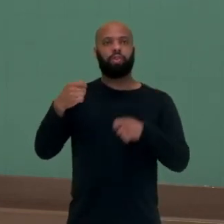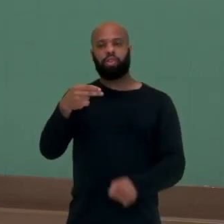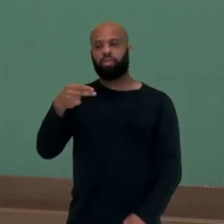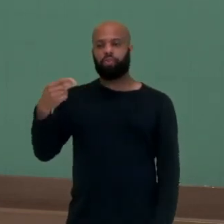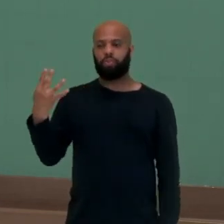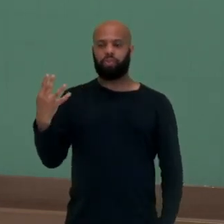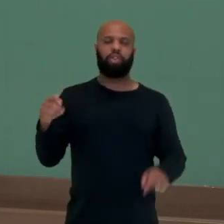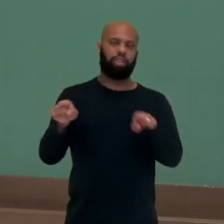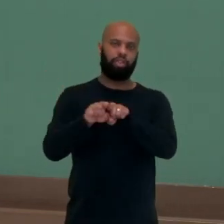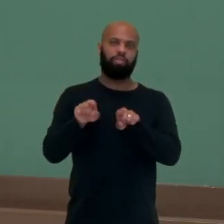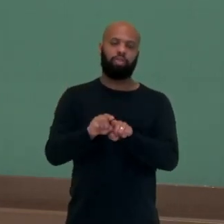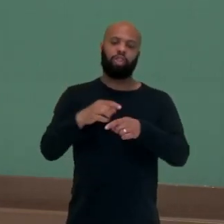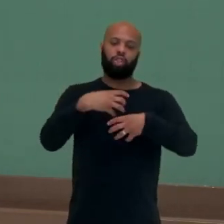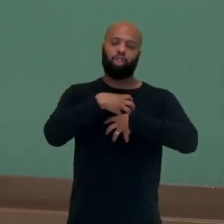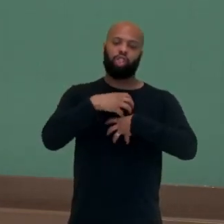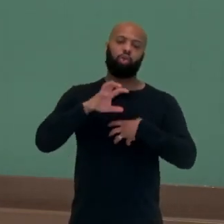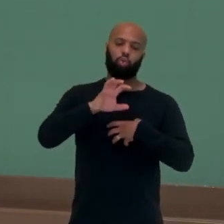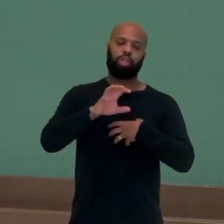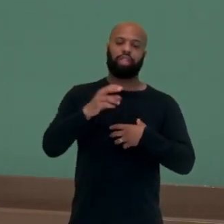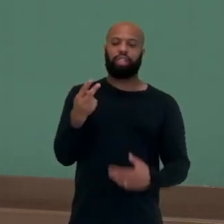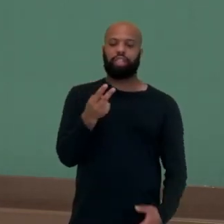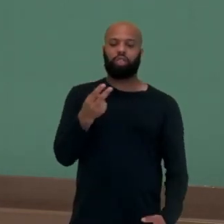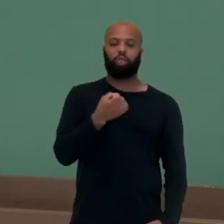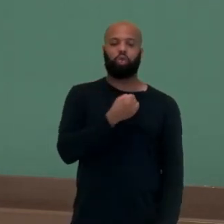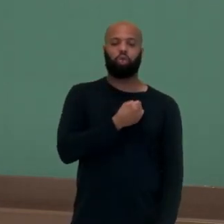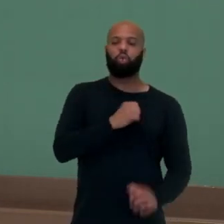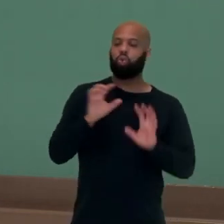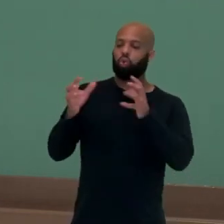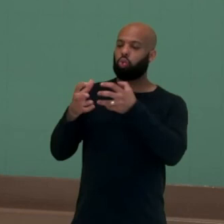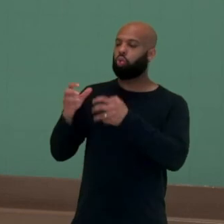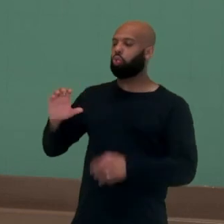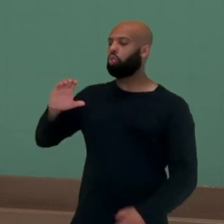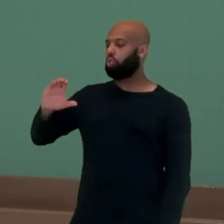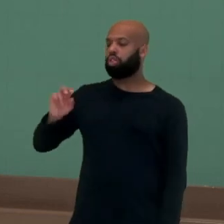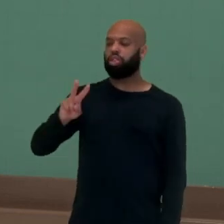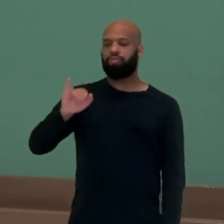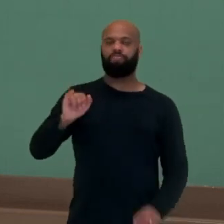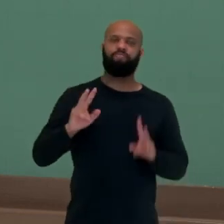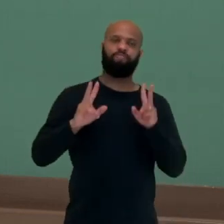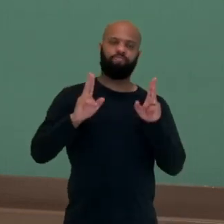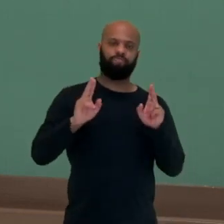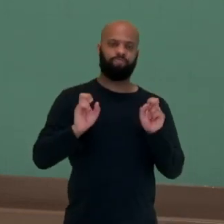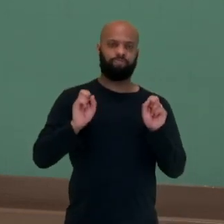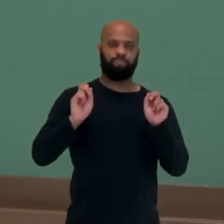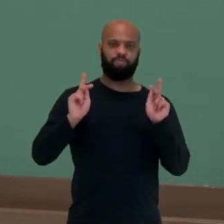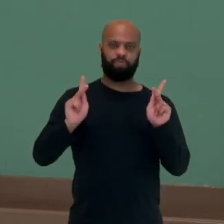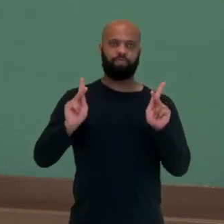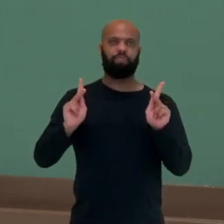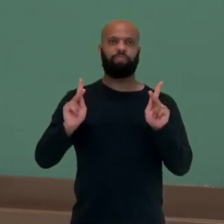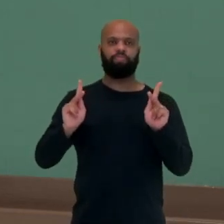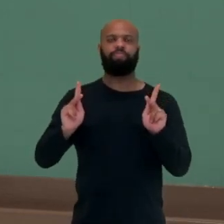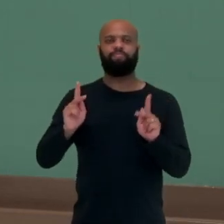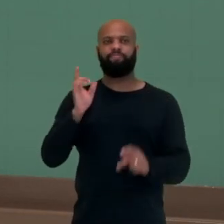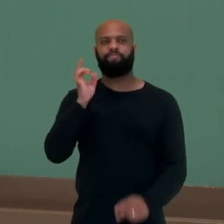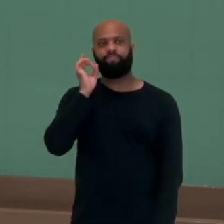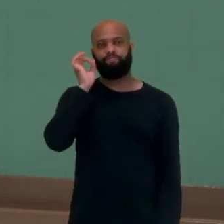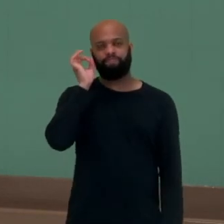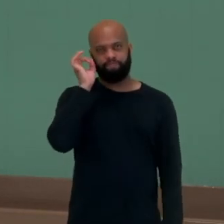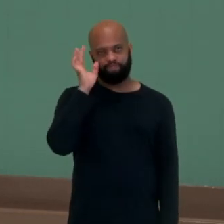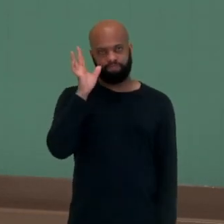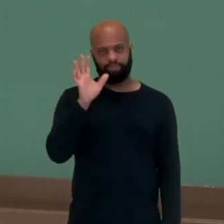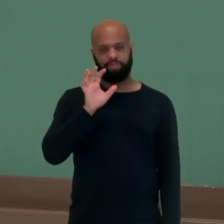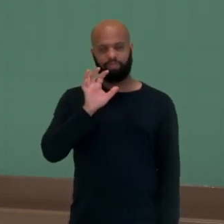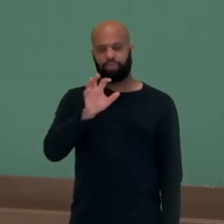a 4 para que esses dois números complexos sejam iguais. Tranquilo, gente? Foi tranquilo